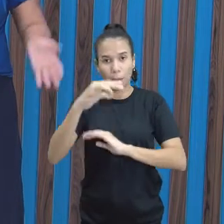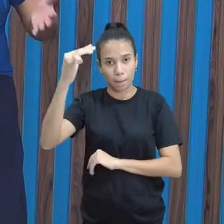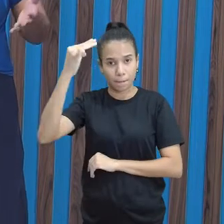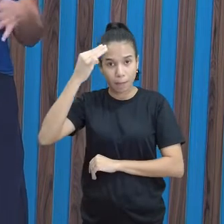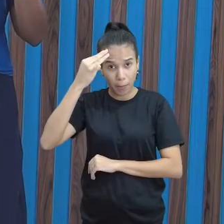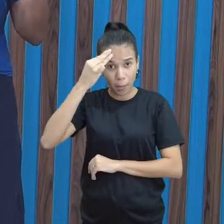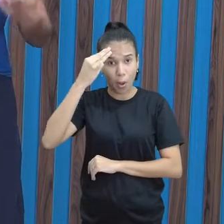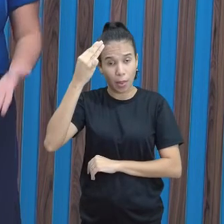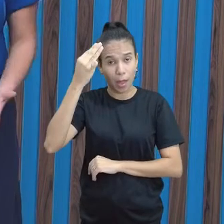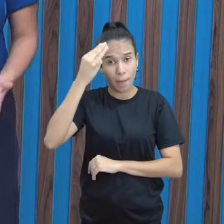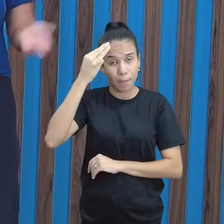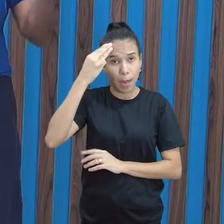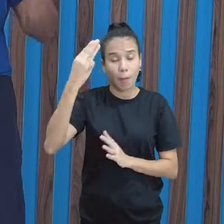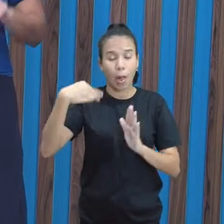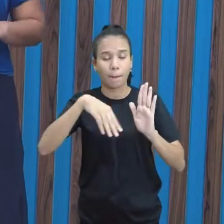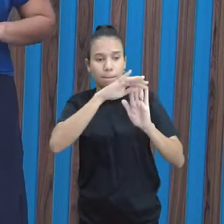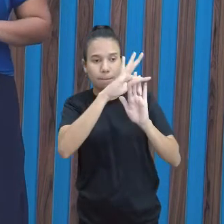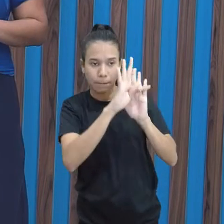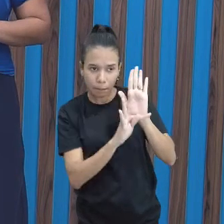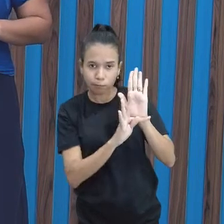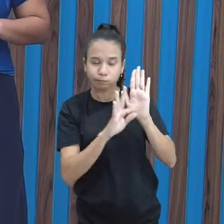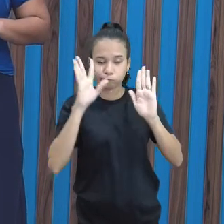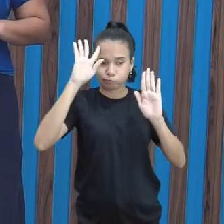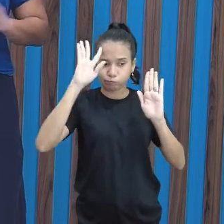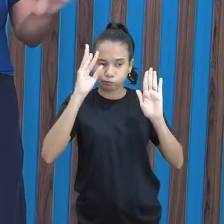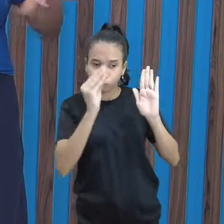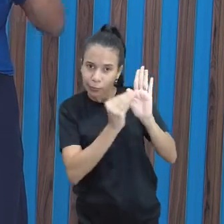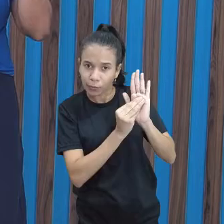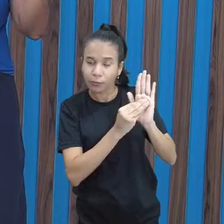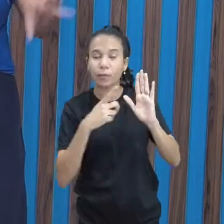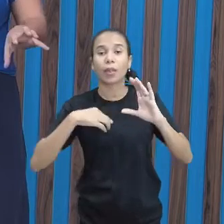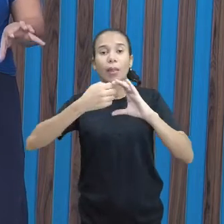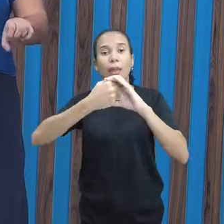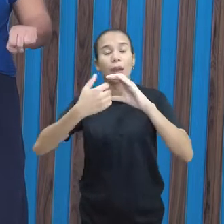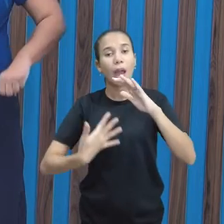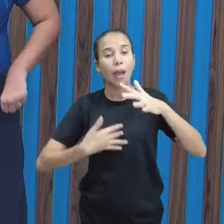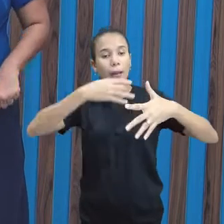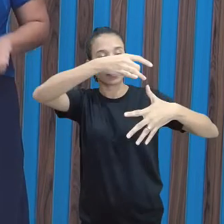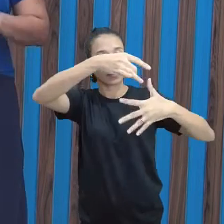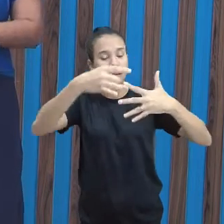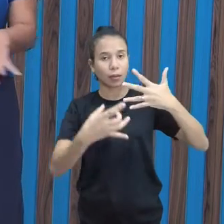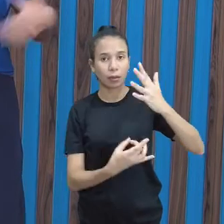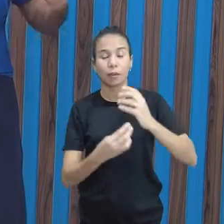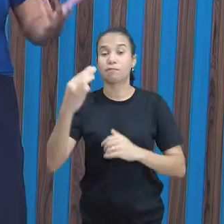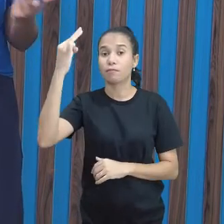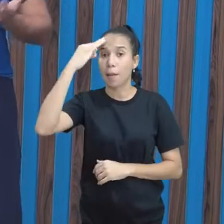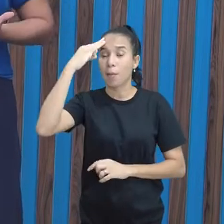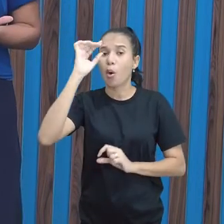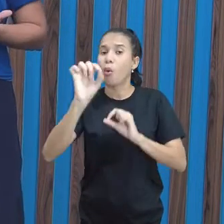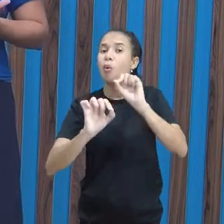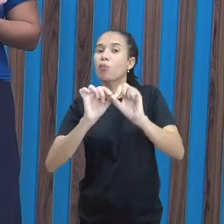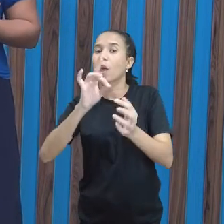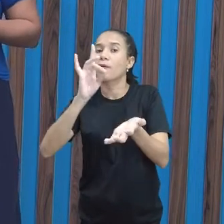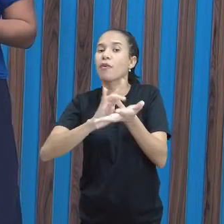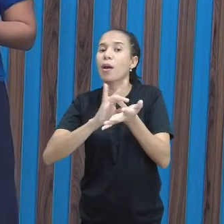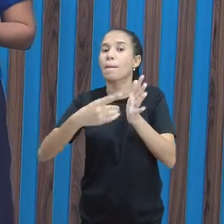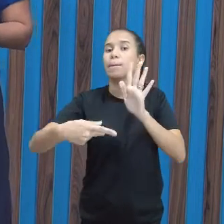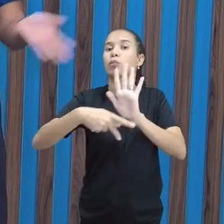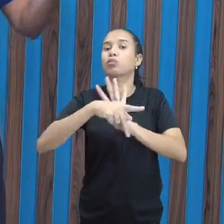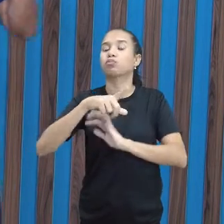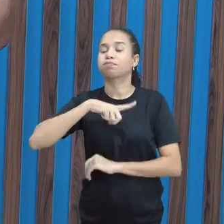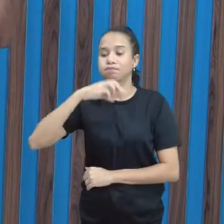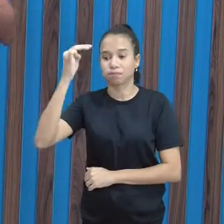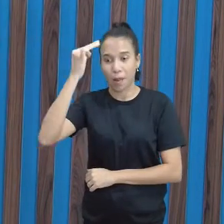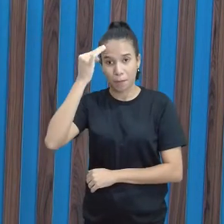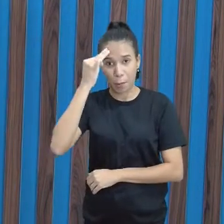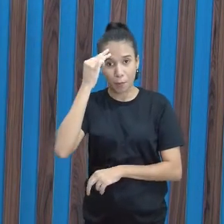memorial, memorialístico, as características da memória, o que é de fato a memória.